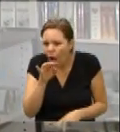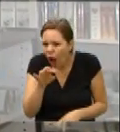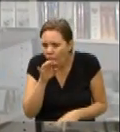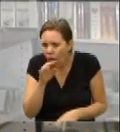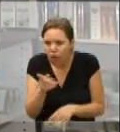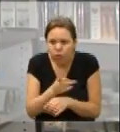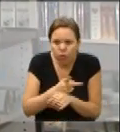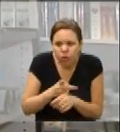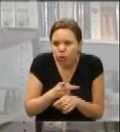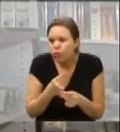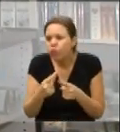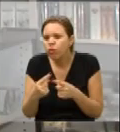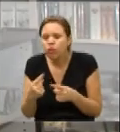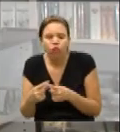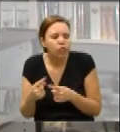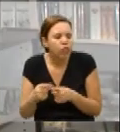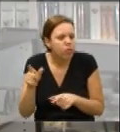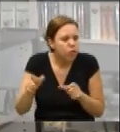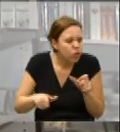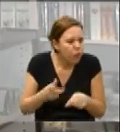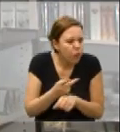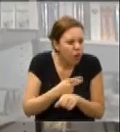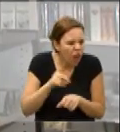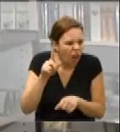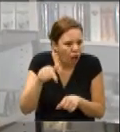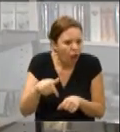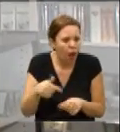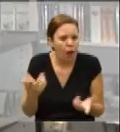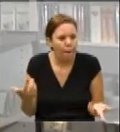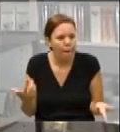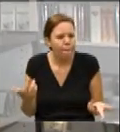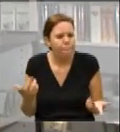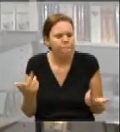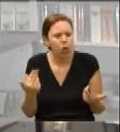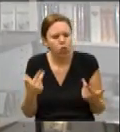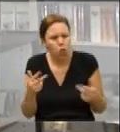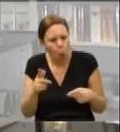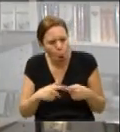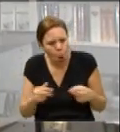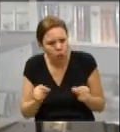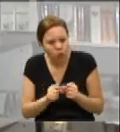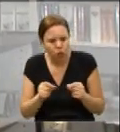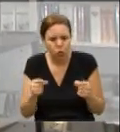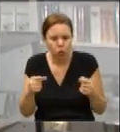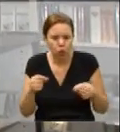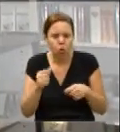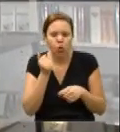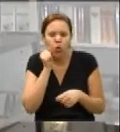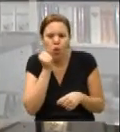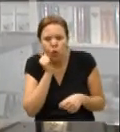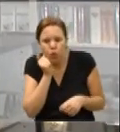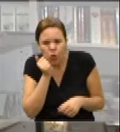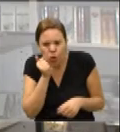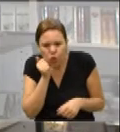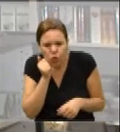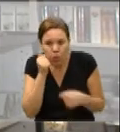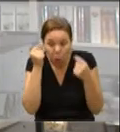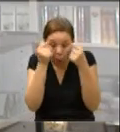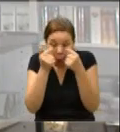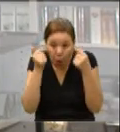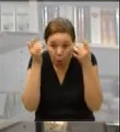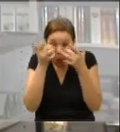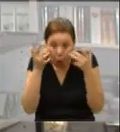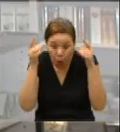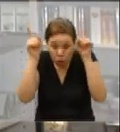caçados porque é uma grande fonte de matéria-prima para um monte de coisa. Então os ossos, óleos,